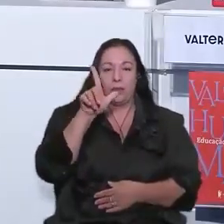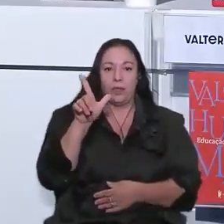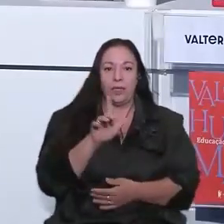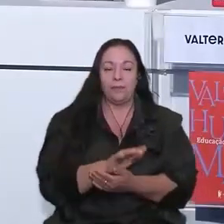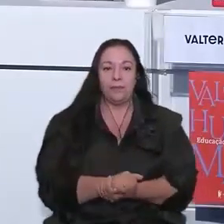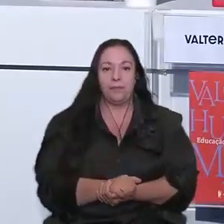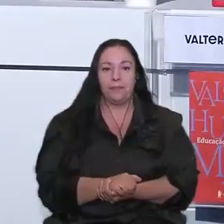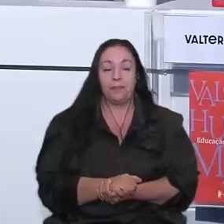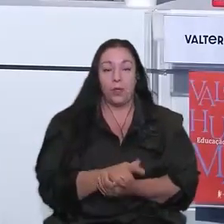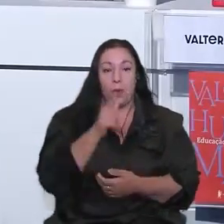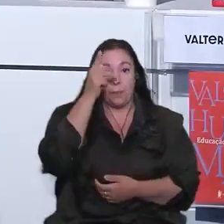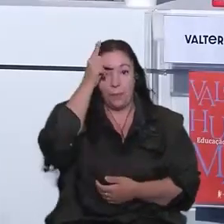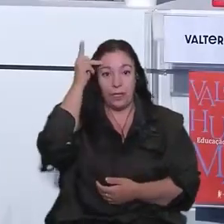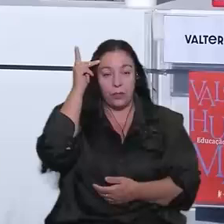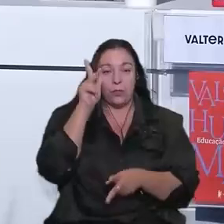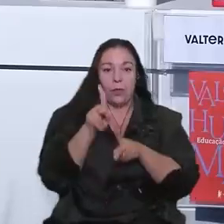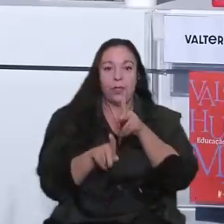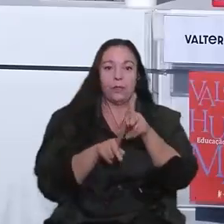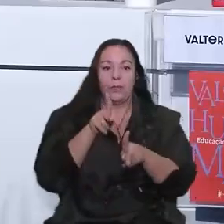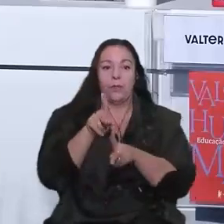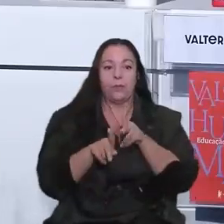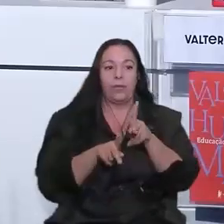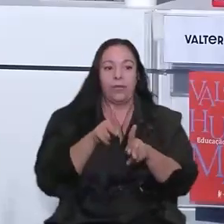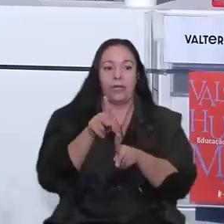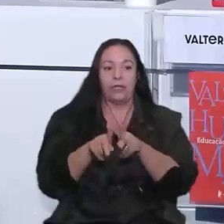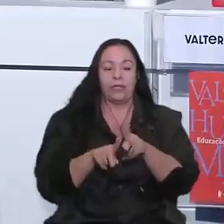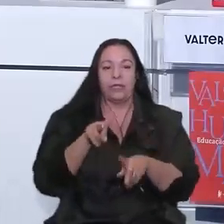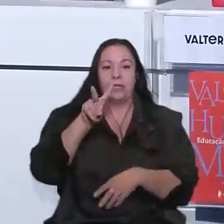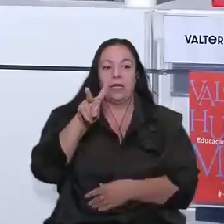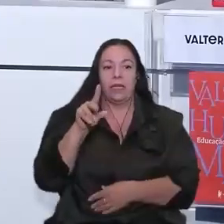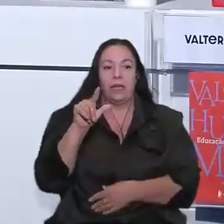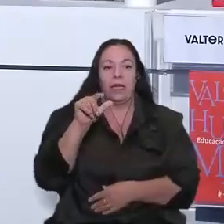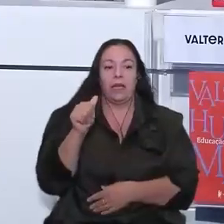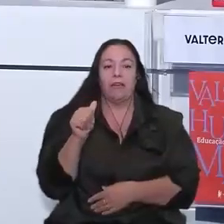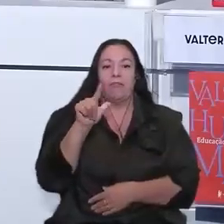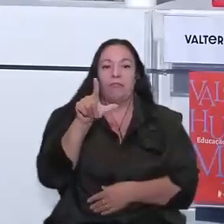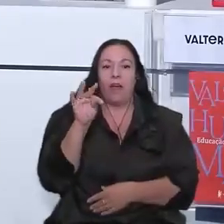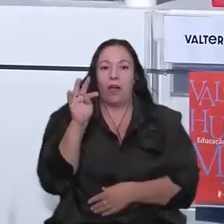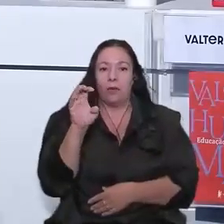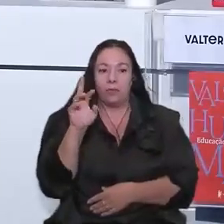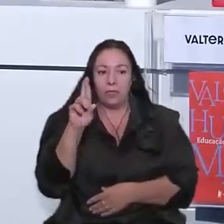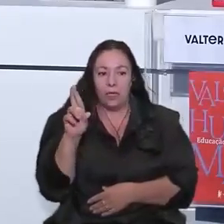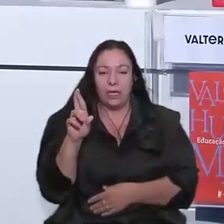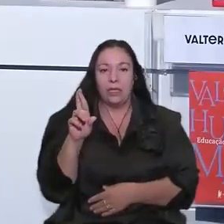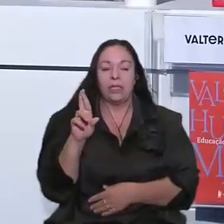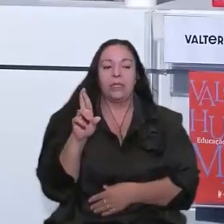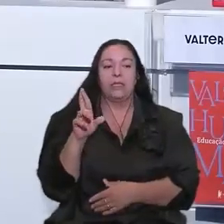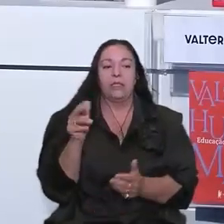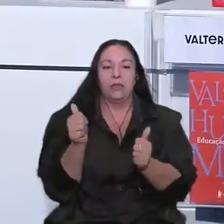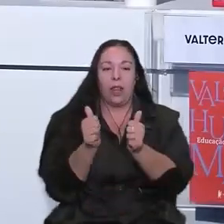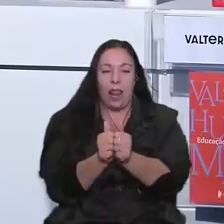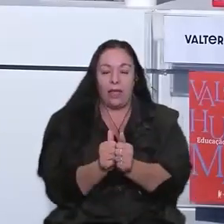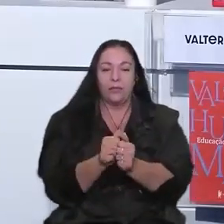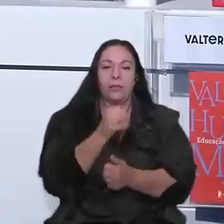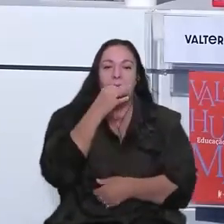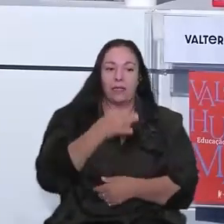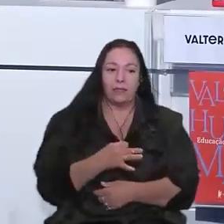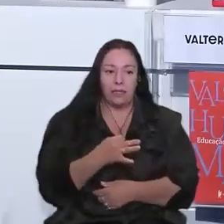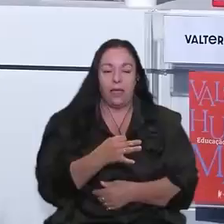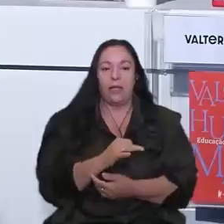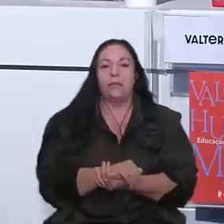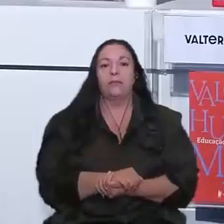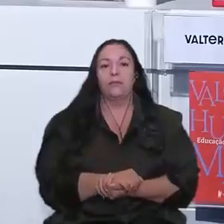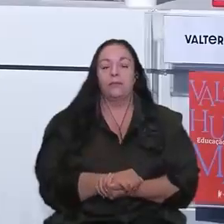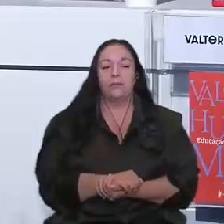uma excelência como pessoas públicas. Walter Hugo tem estado sempre, eu diria, do lado mais certo das